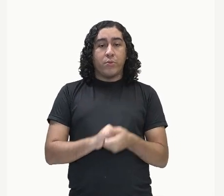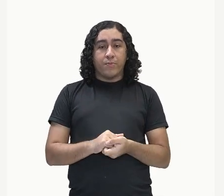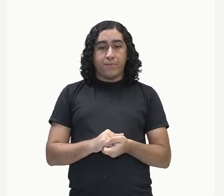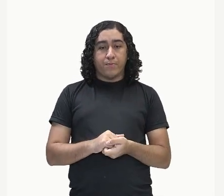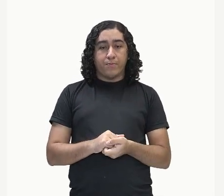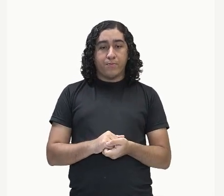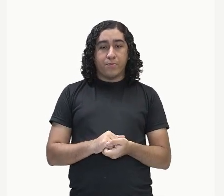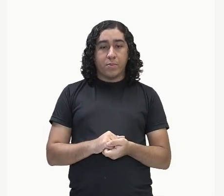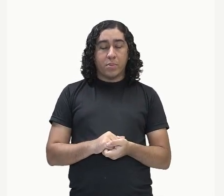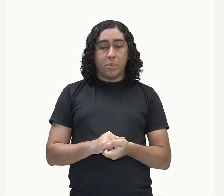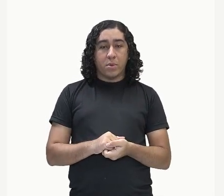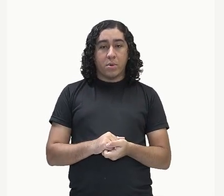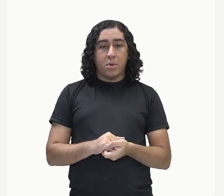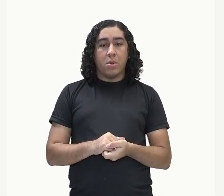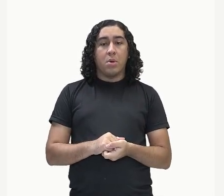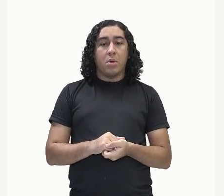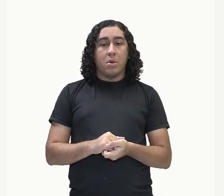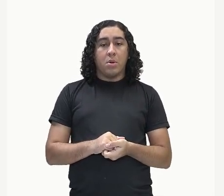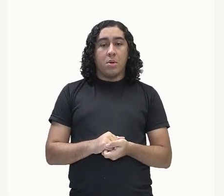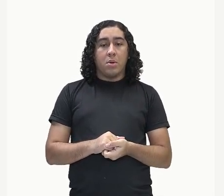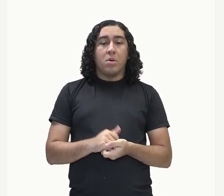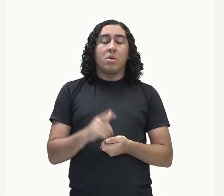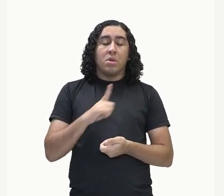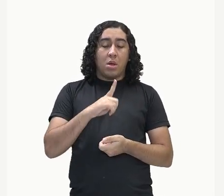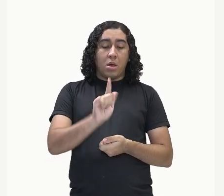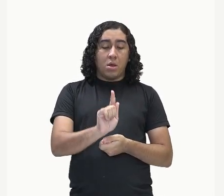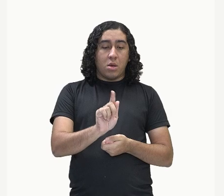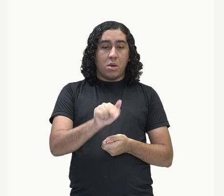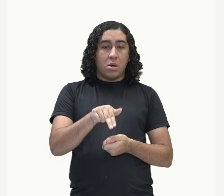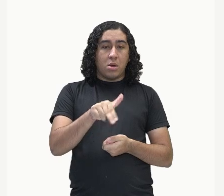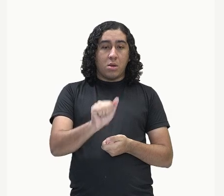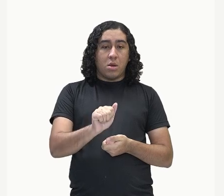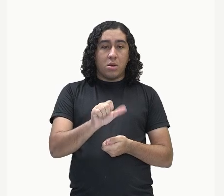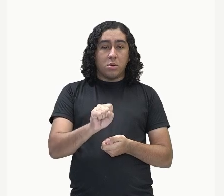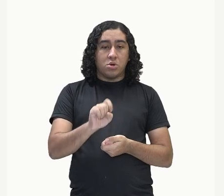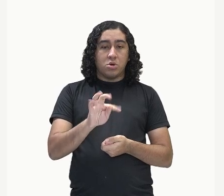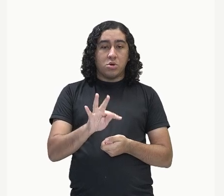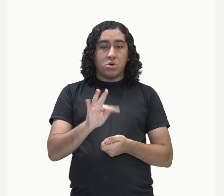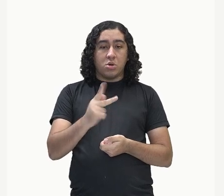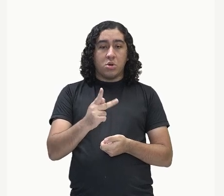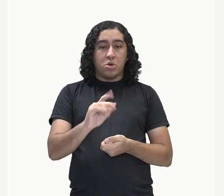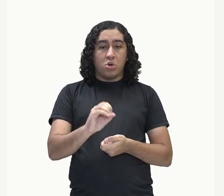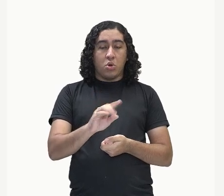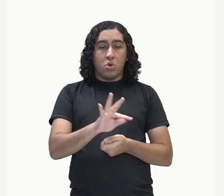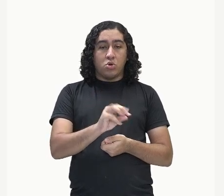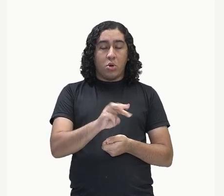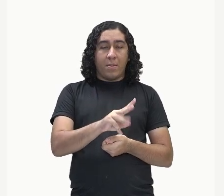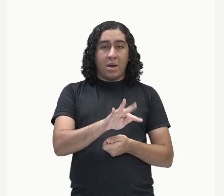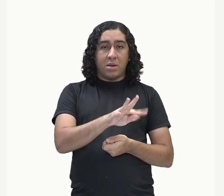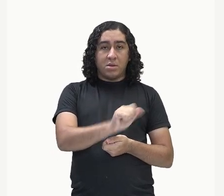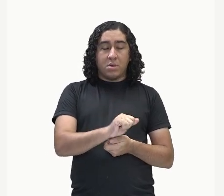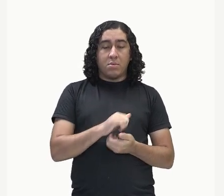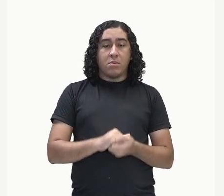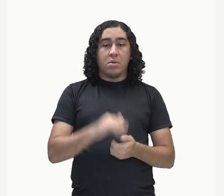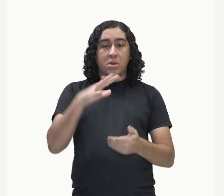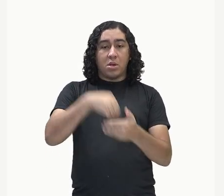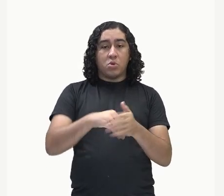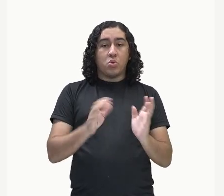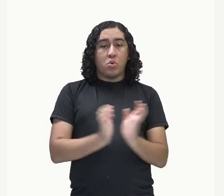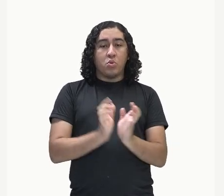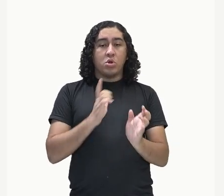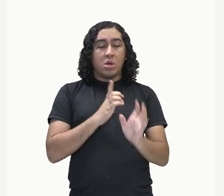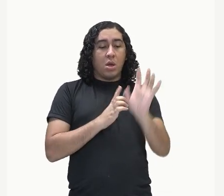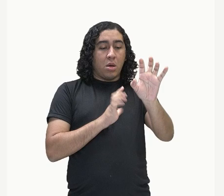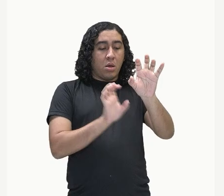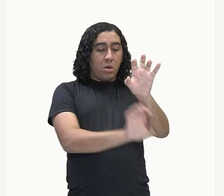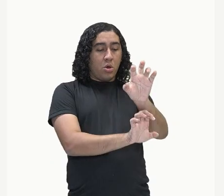com mandíbulas, que são gnastotomata, né? E aí dentro desse grupo existem as duas